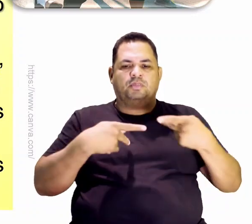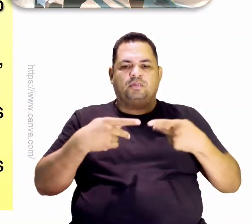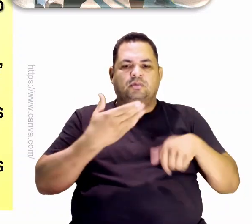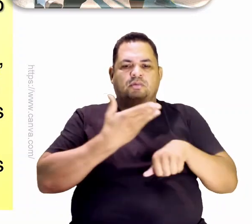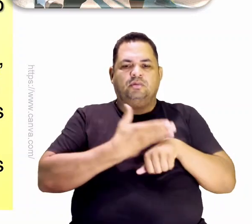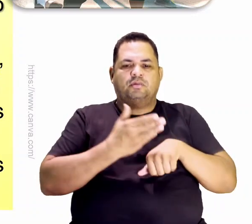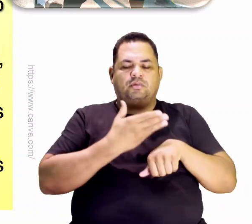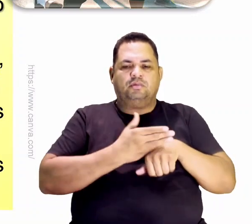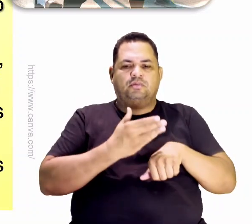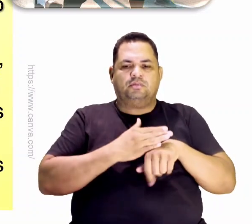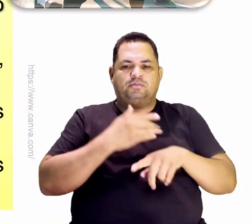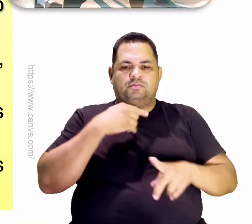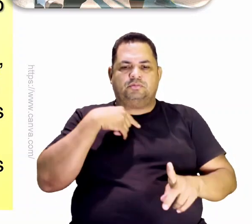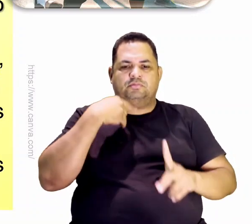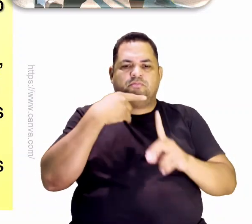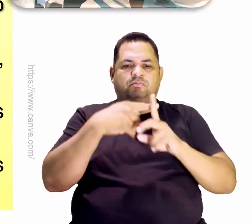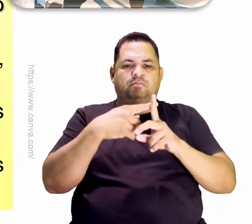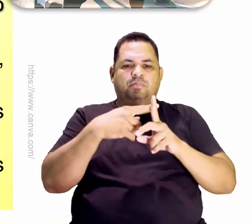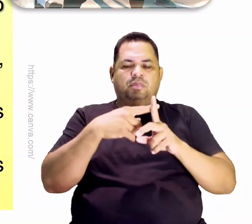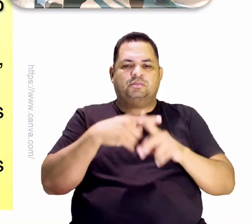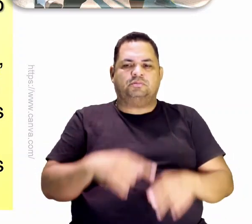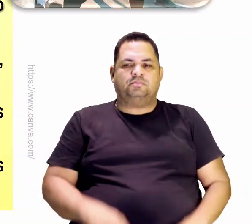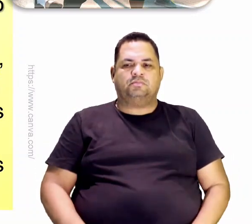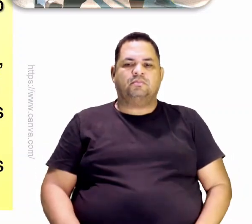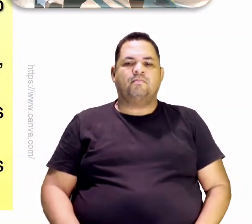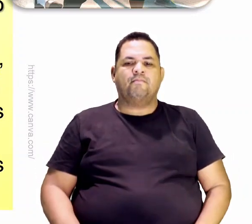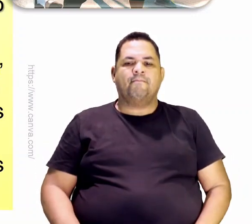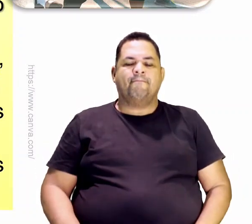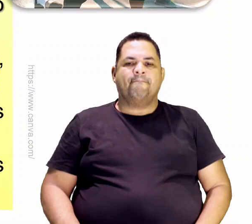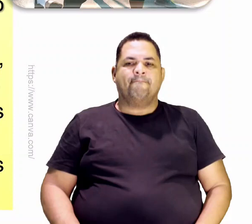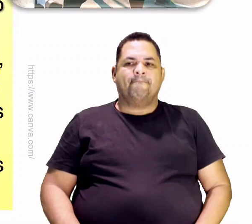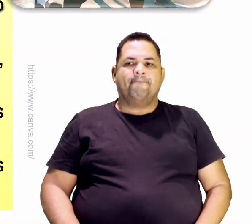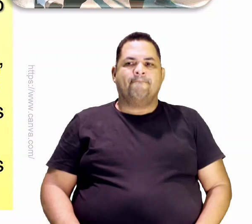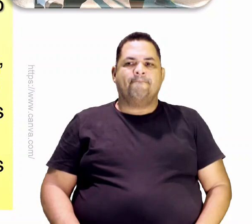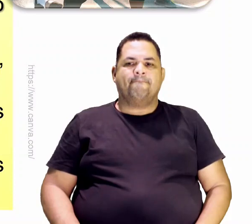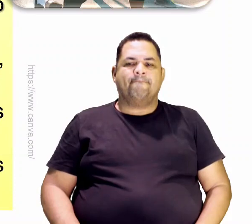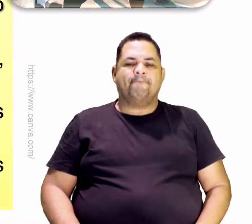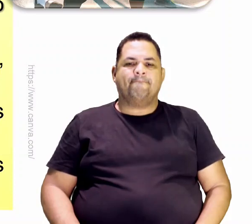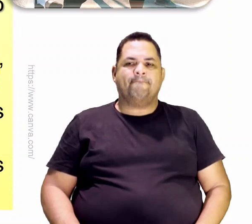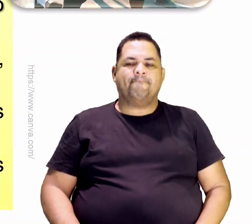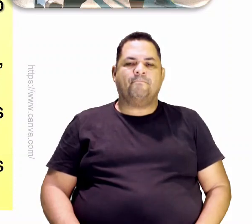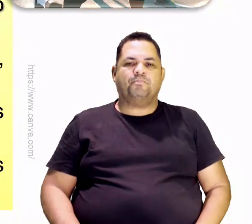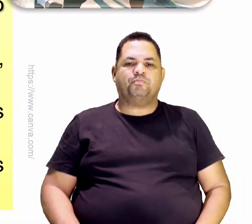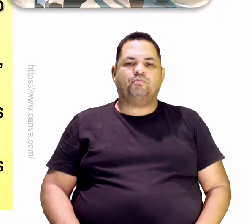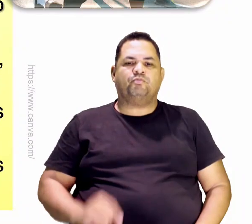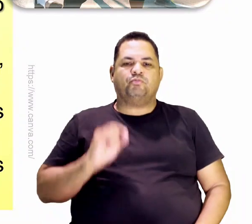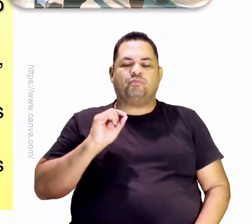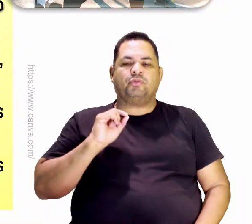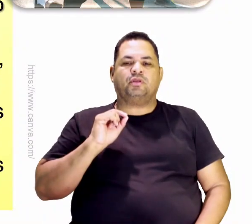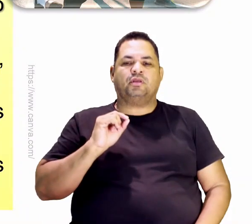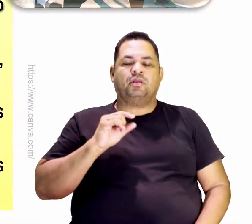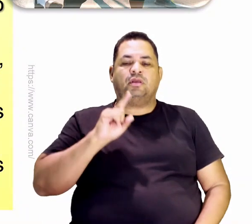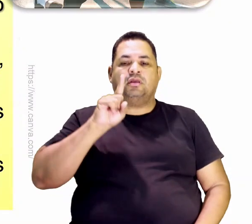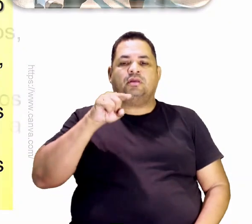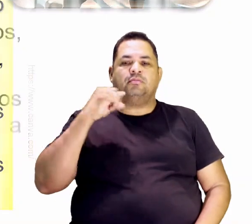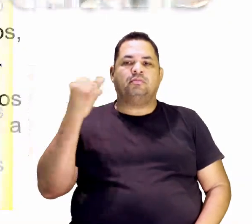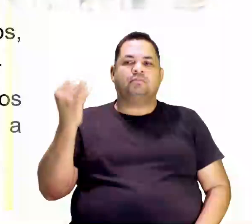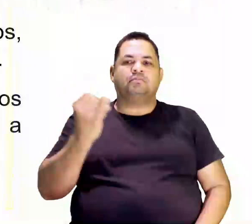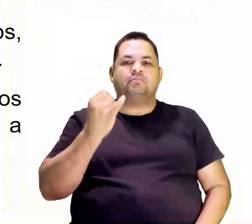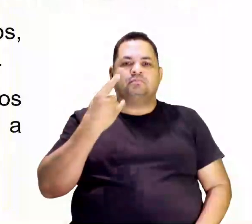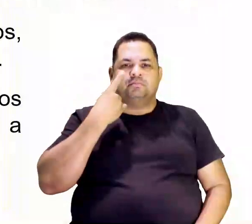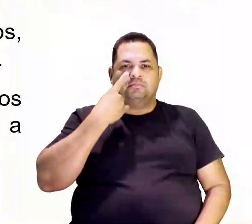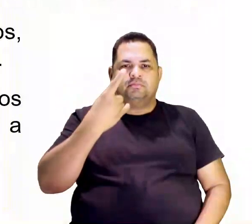projeto Exercite-se Mais, tá? Exercite-se Mais. O que é importante a gente observar, prof?